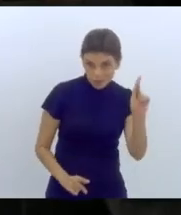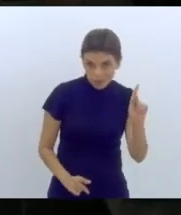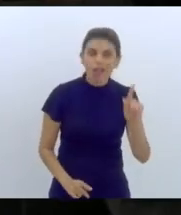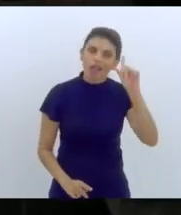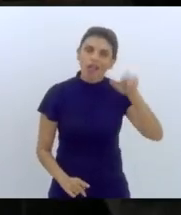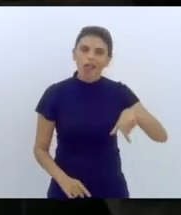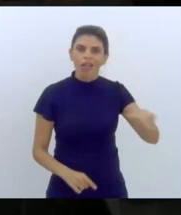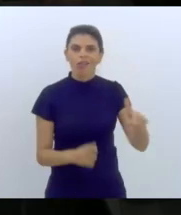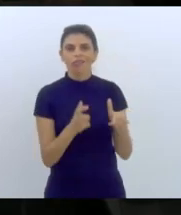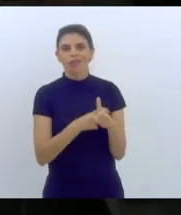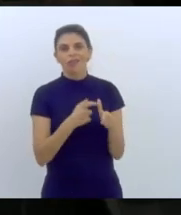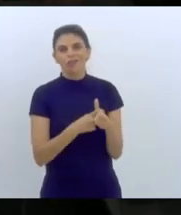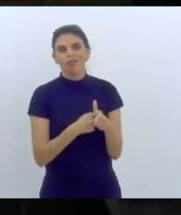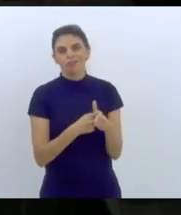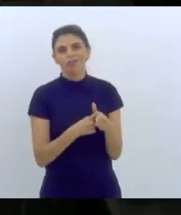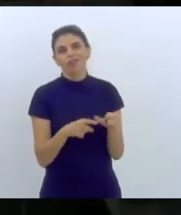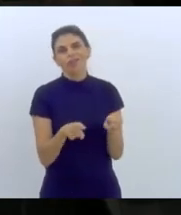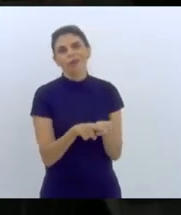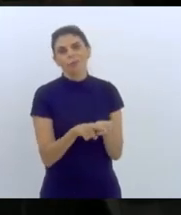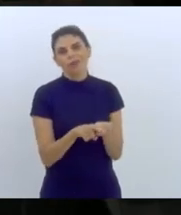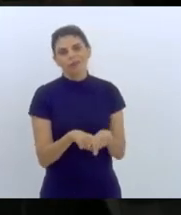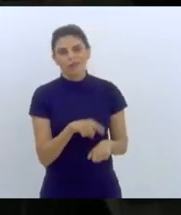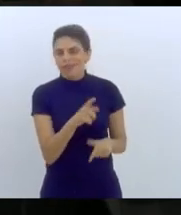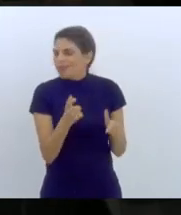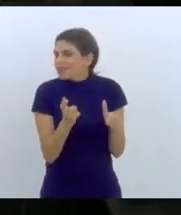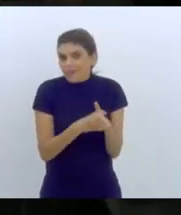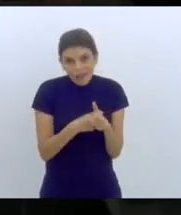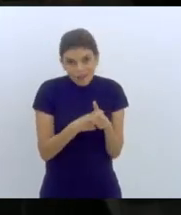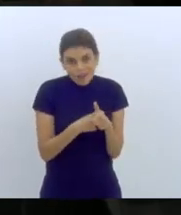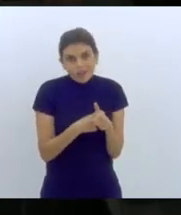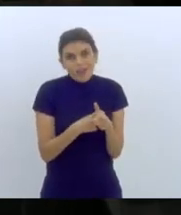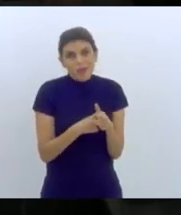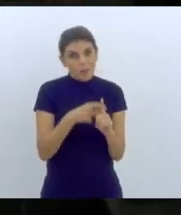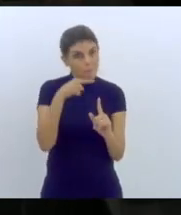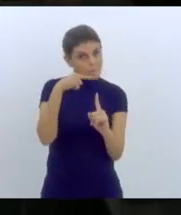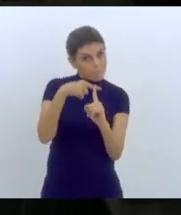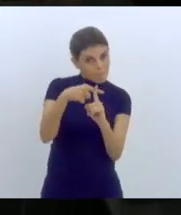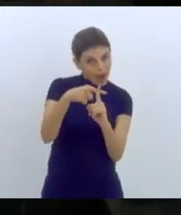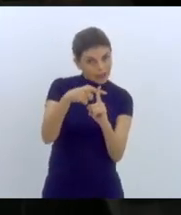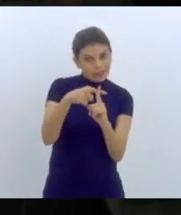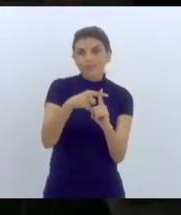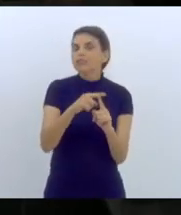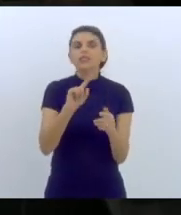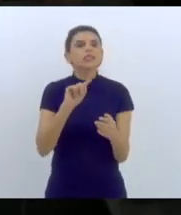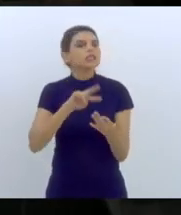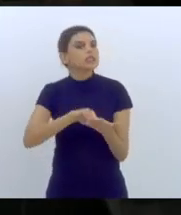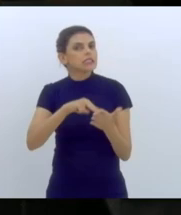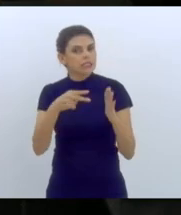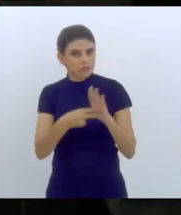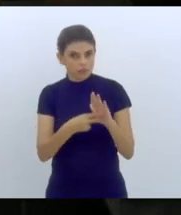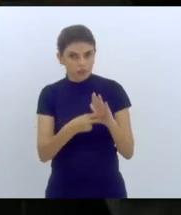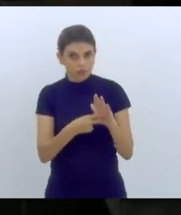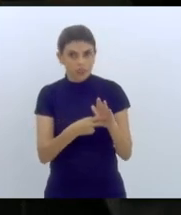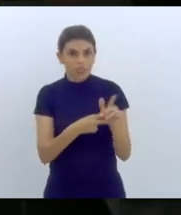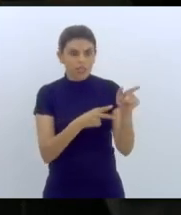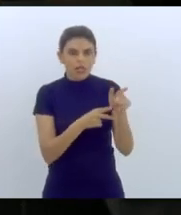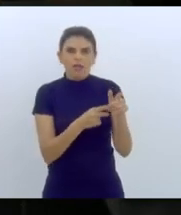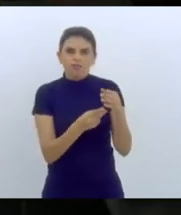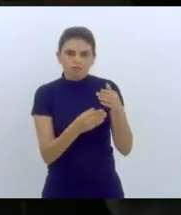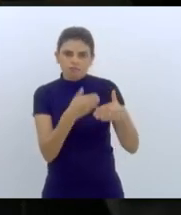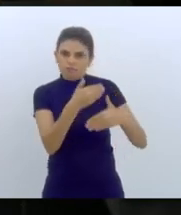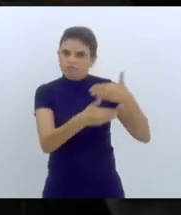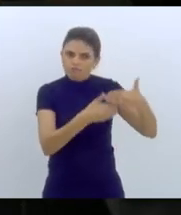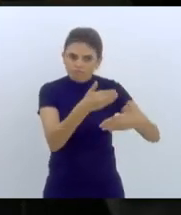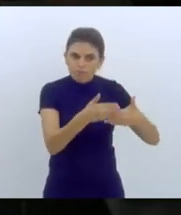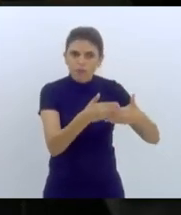uma devedora contumaz. E devedor contumaz, isto é, aquele que reincide